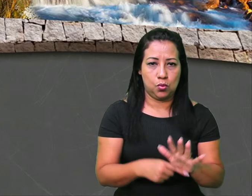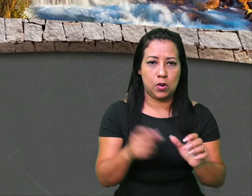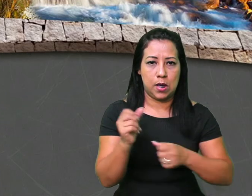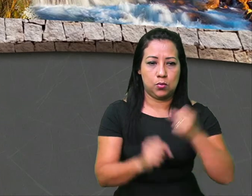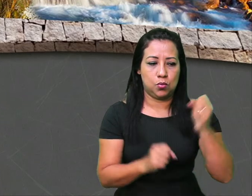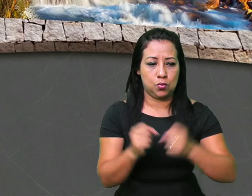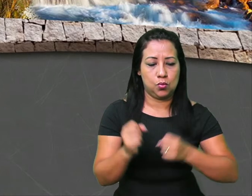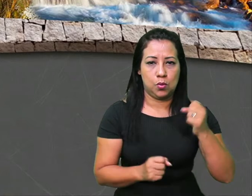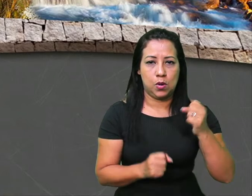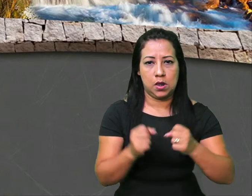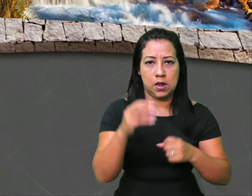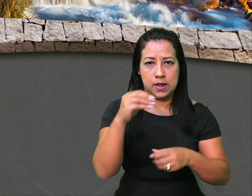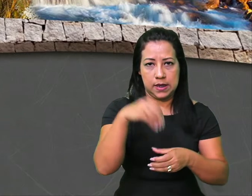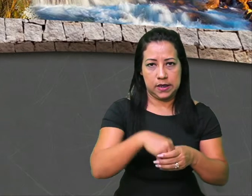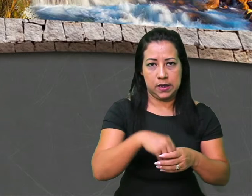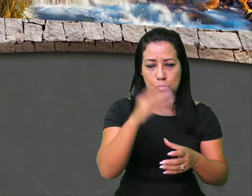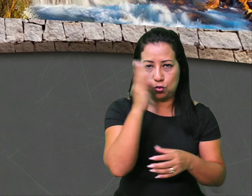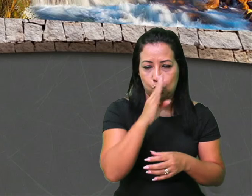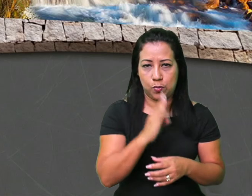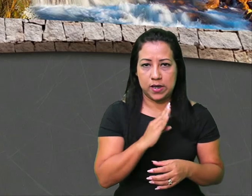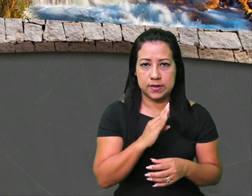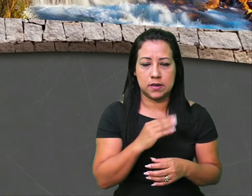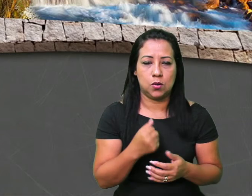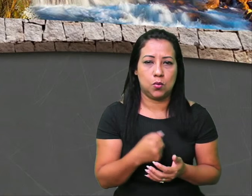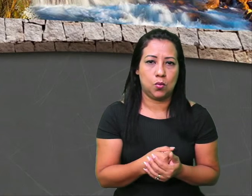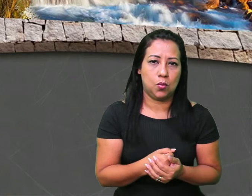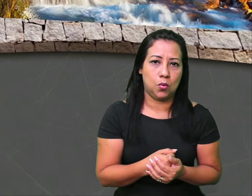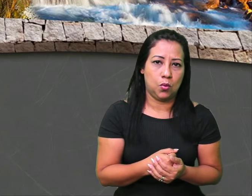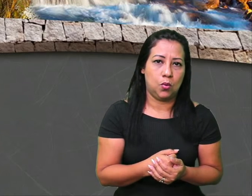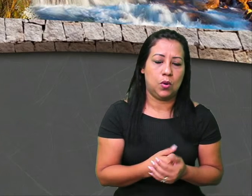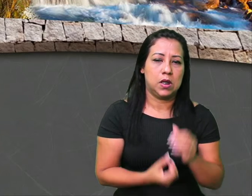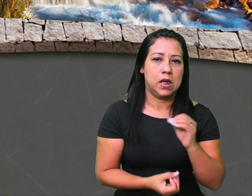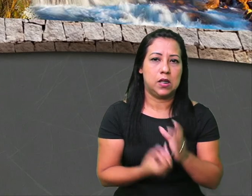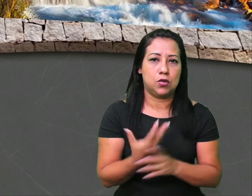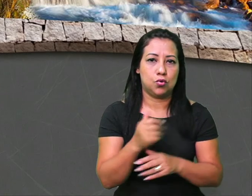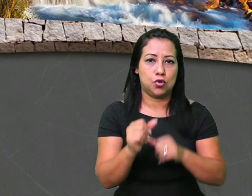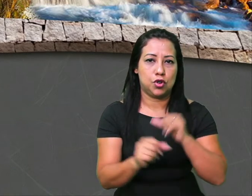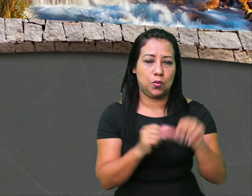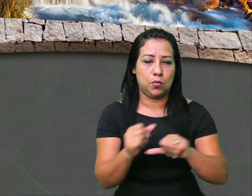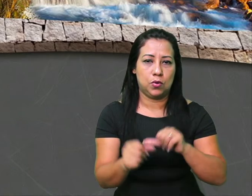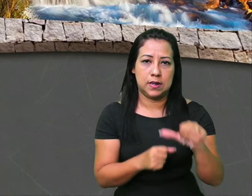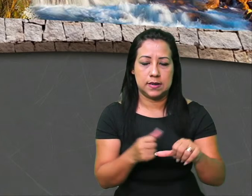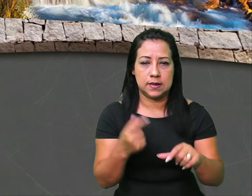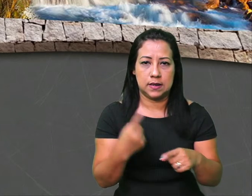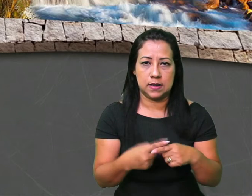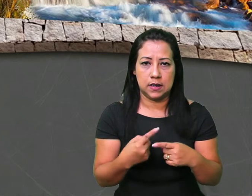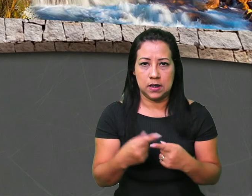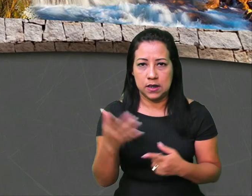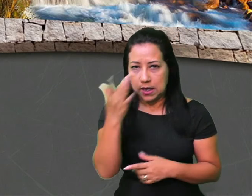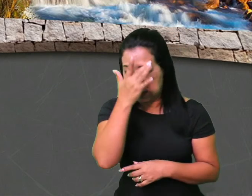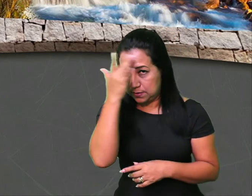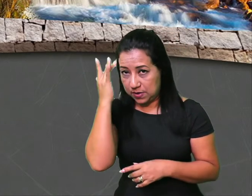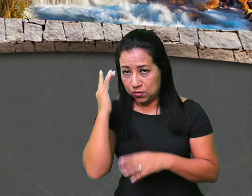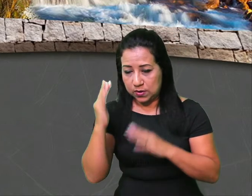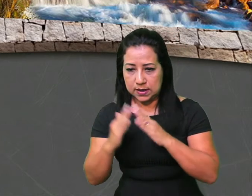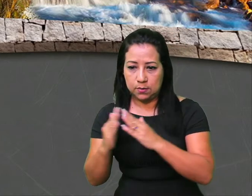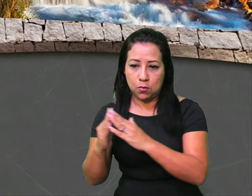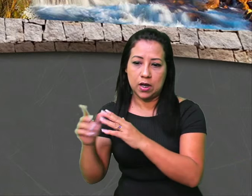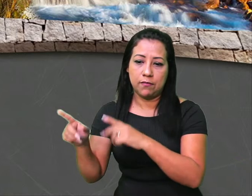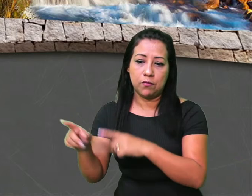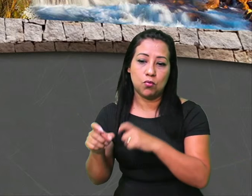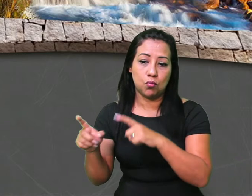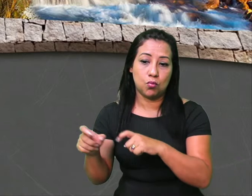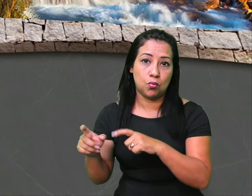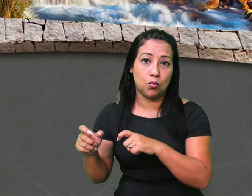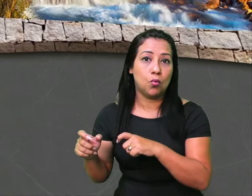Essa industrialização trouxe as mudanças, porque o homem começou a deixar o campo em massa e foi para a cidade,